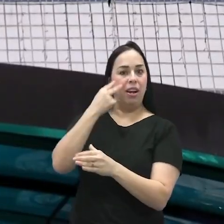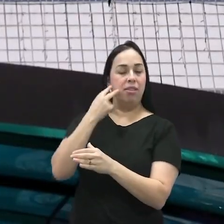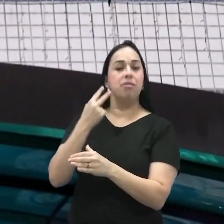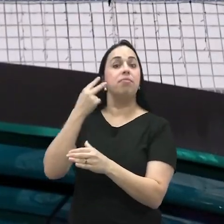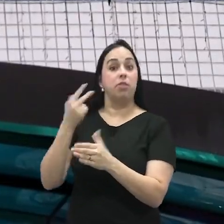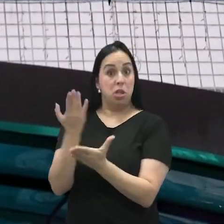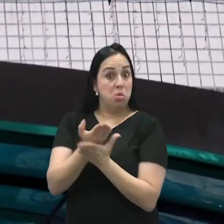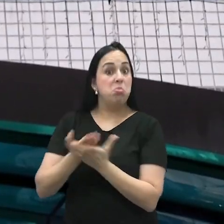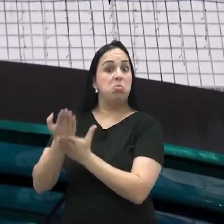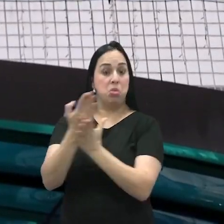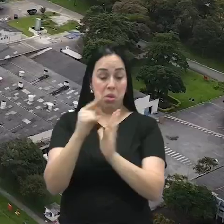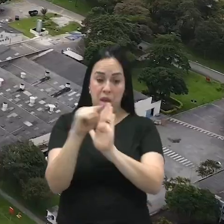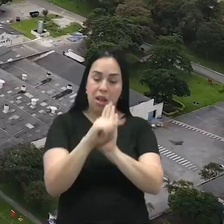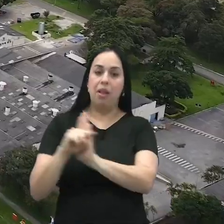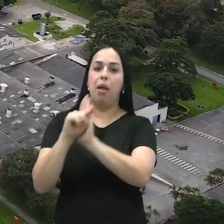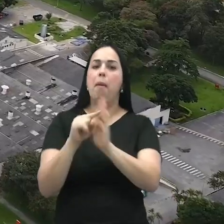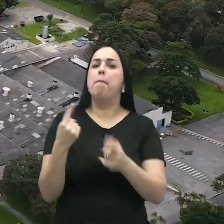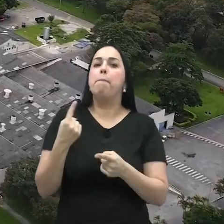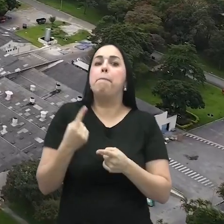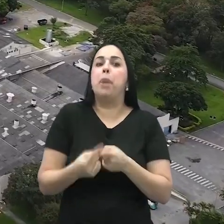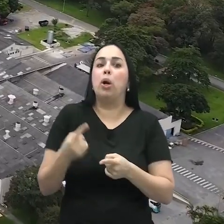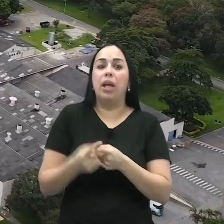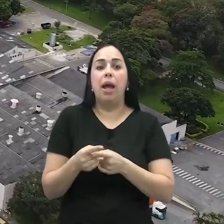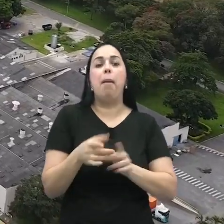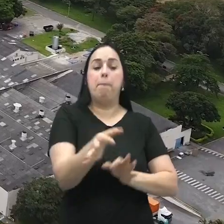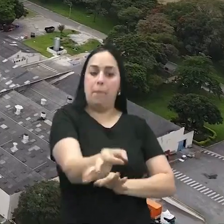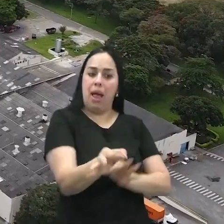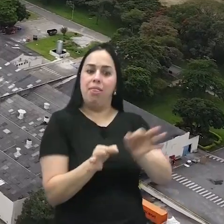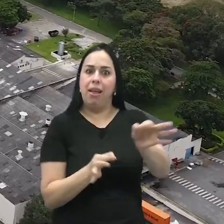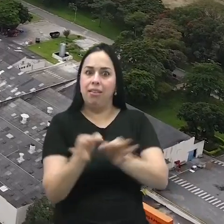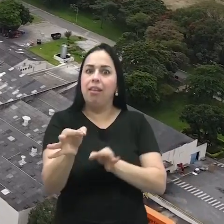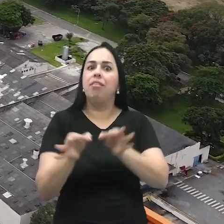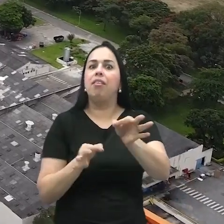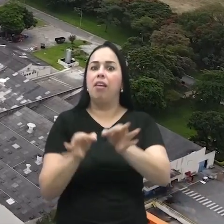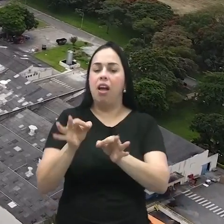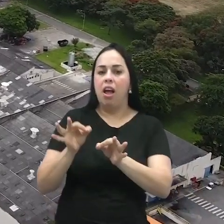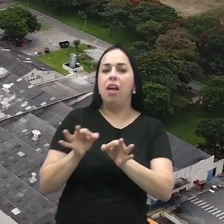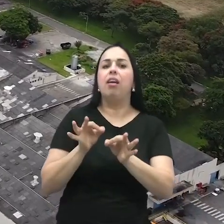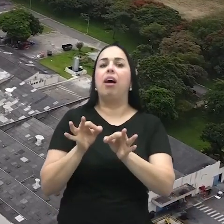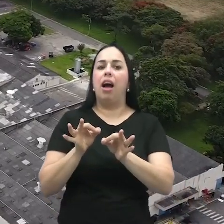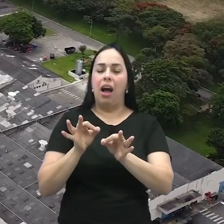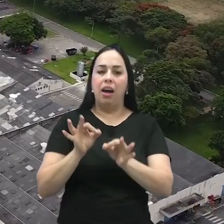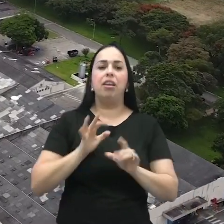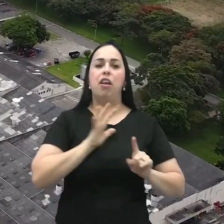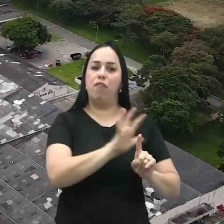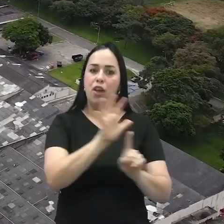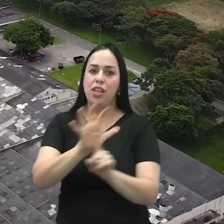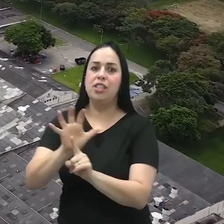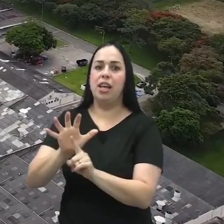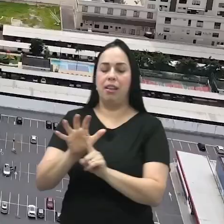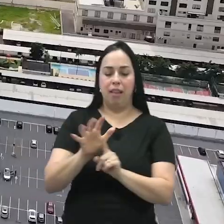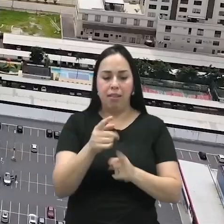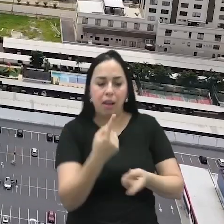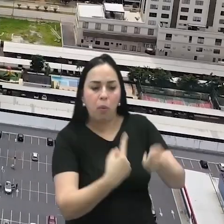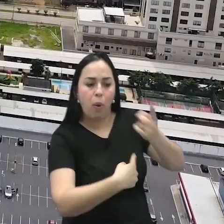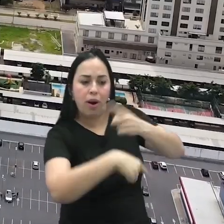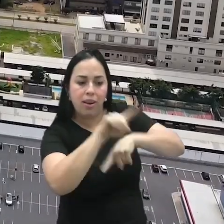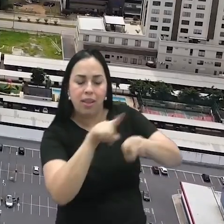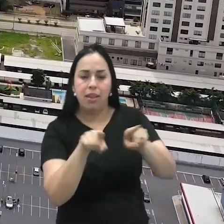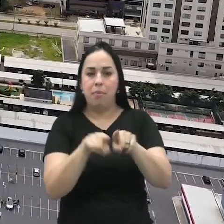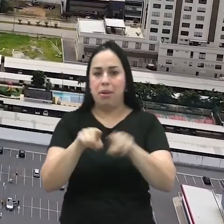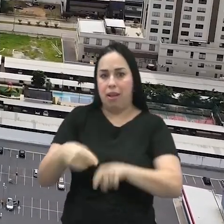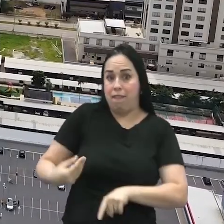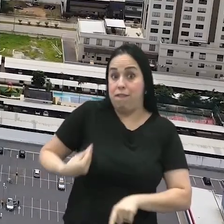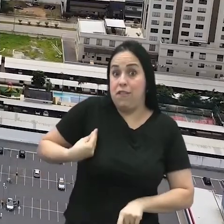comissão permanente da Câmara. Isso porque o planejamento urbano interfere diretamente no desenvolvimento e na qualidade